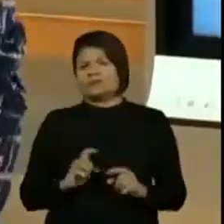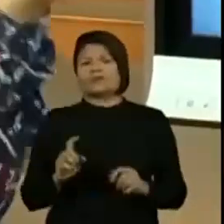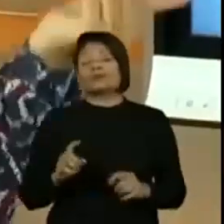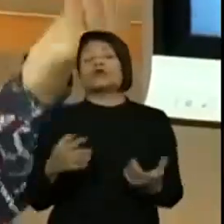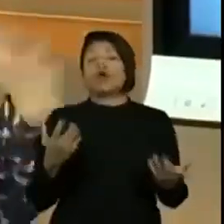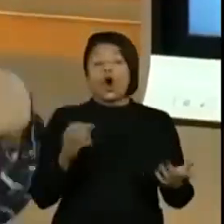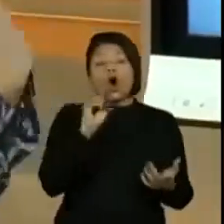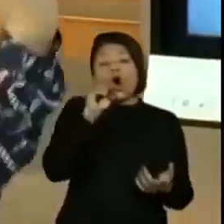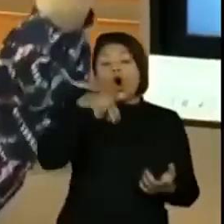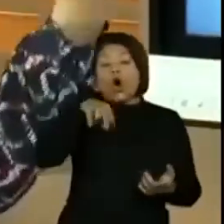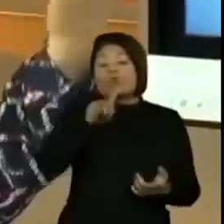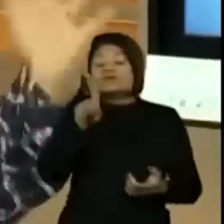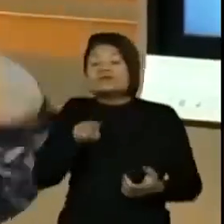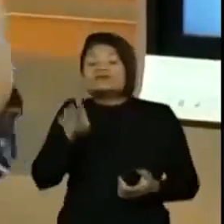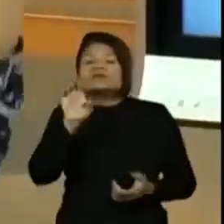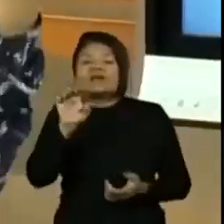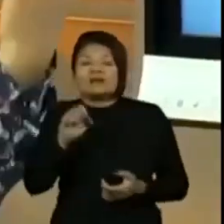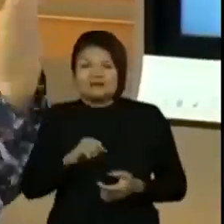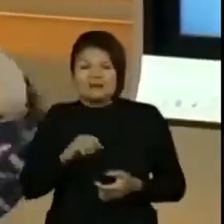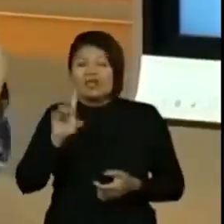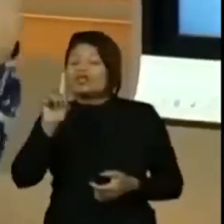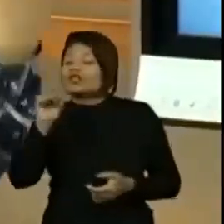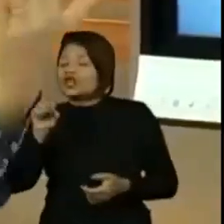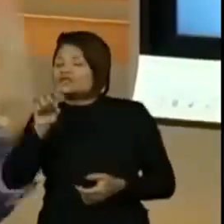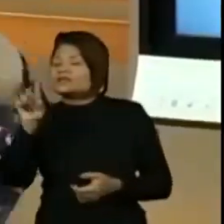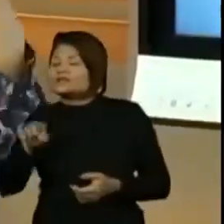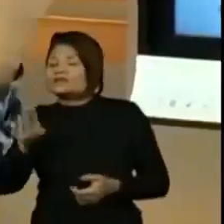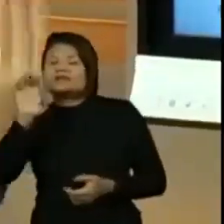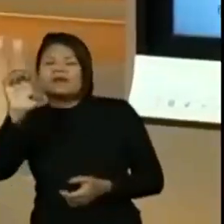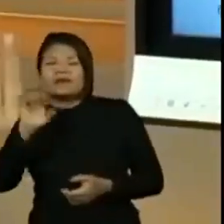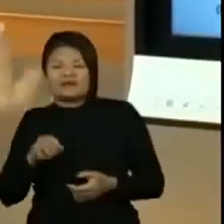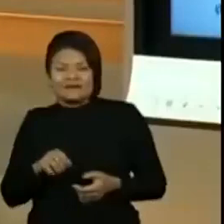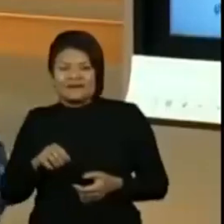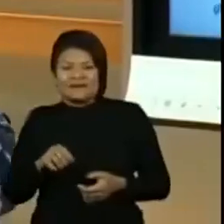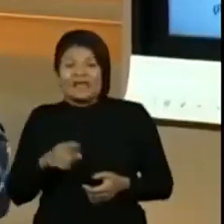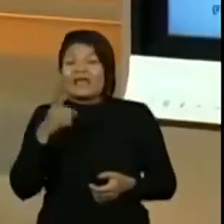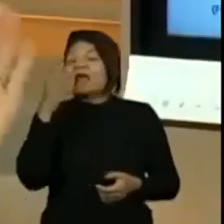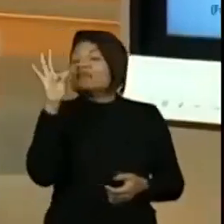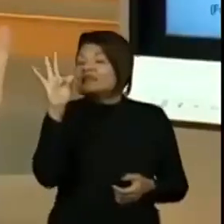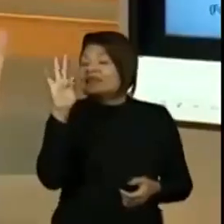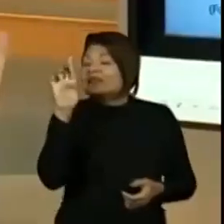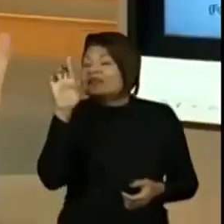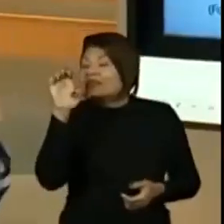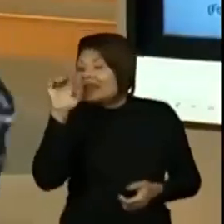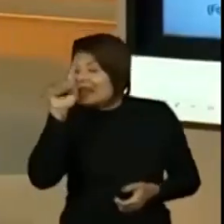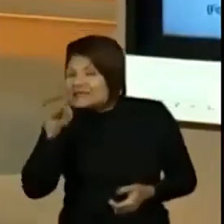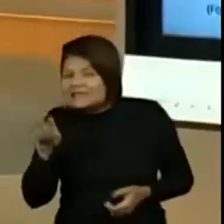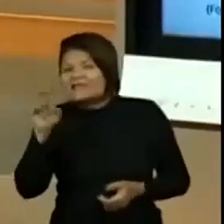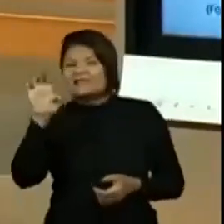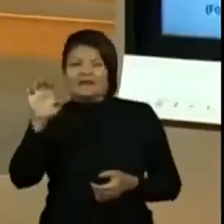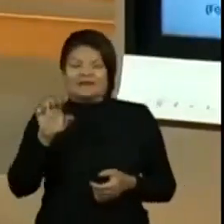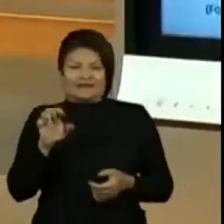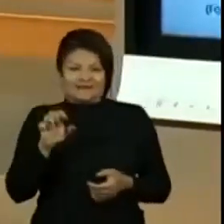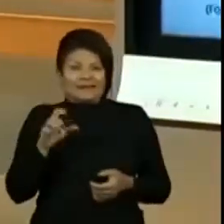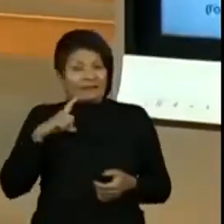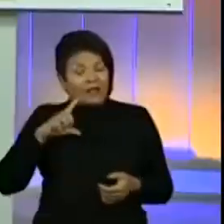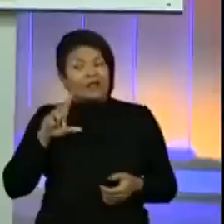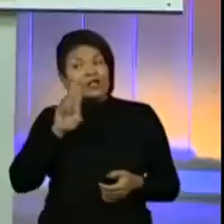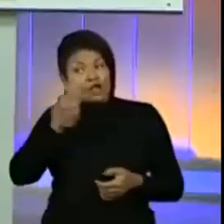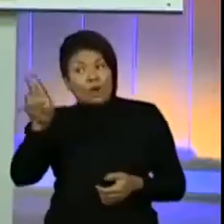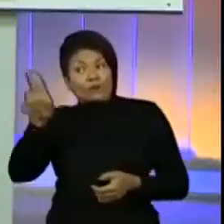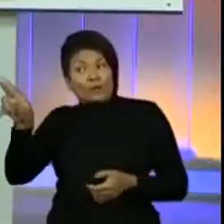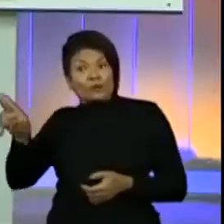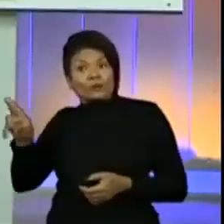diz 11, 12, 13, 14 e 15. Com essas exceções, todos os demais